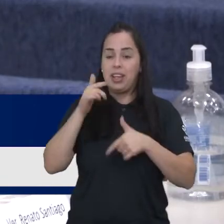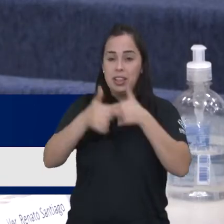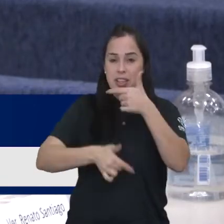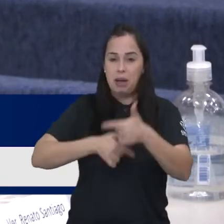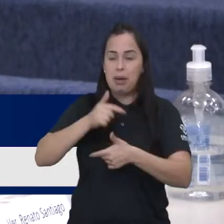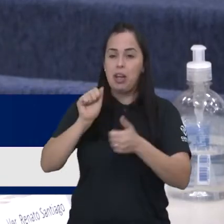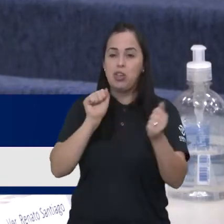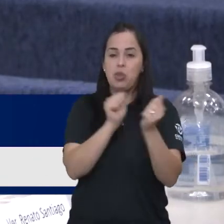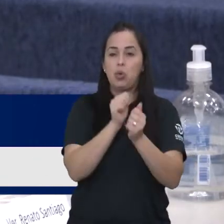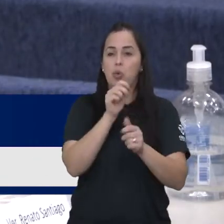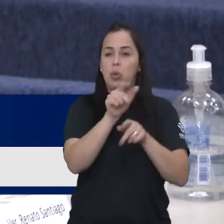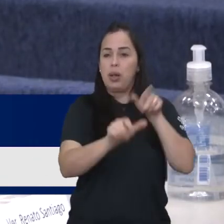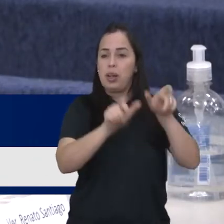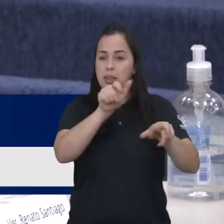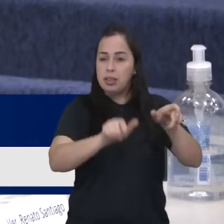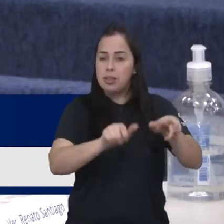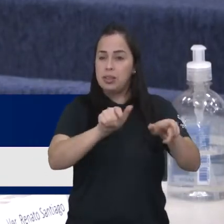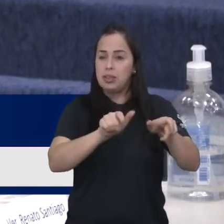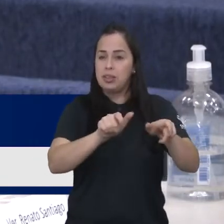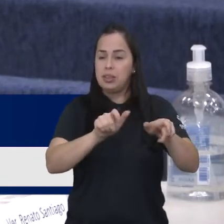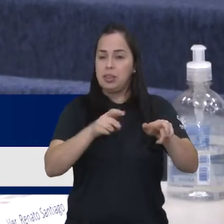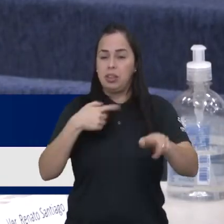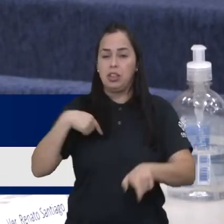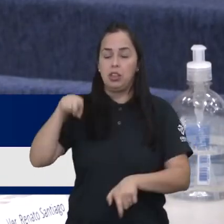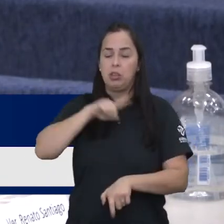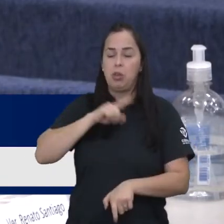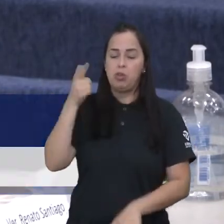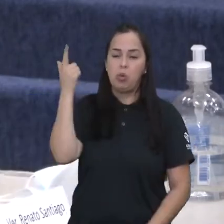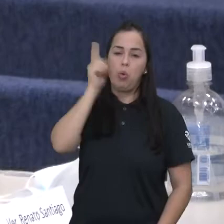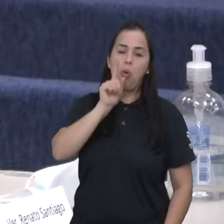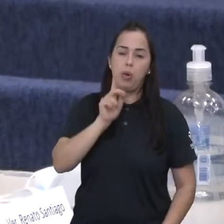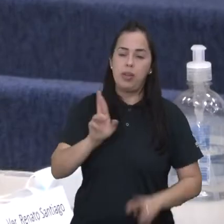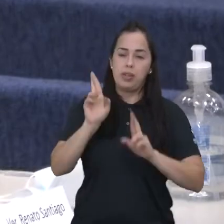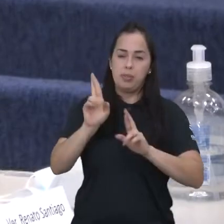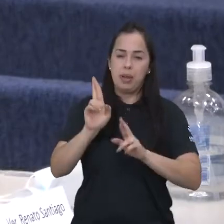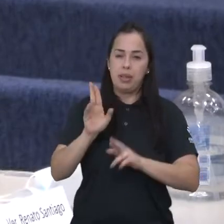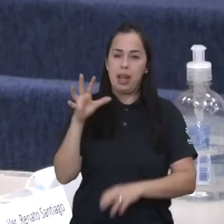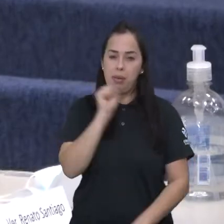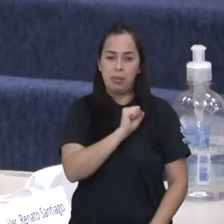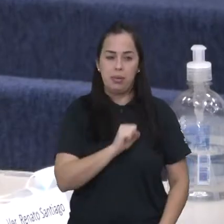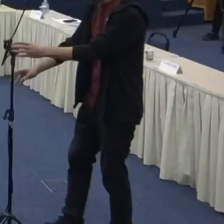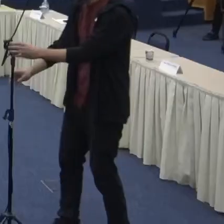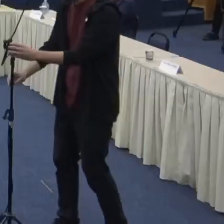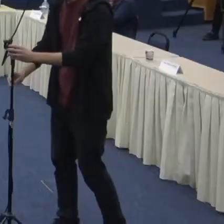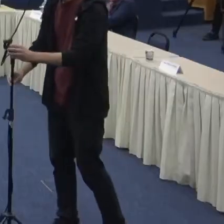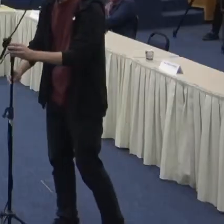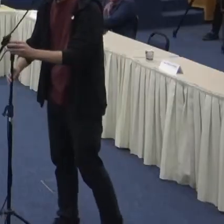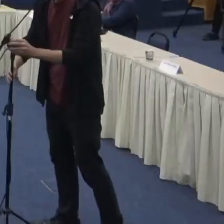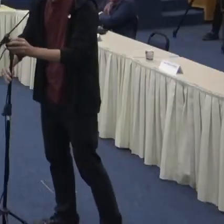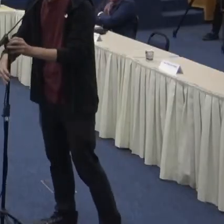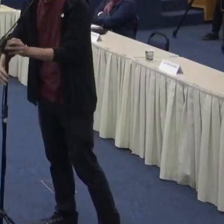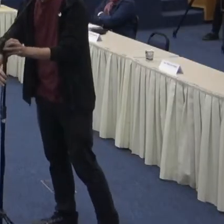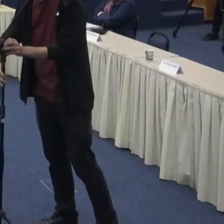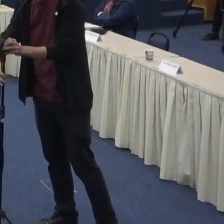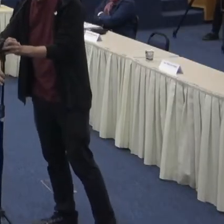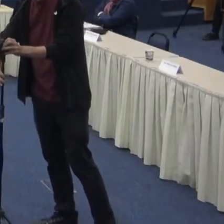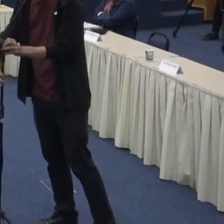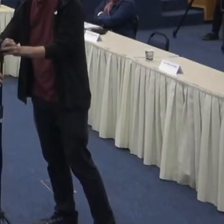trabalhar junto com os moradores para a gente ter sucesso no futuro e espero que isso seja bem rápido. Não, perfeito, entendi.